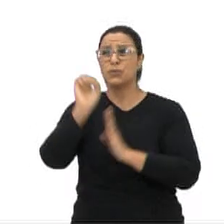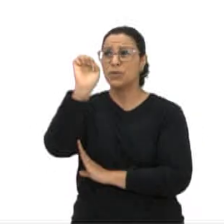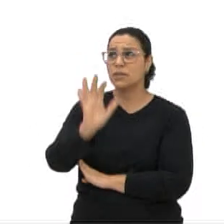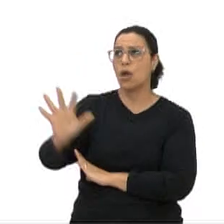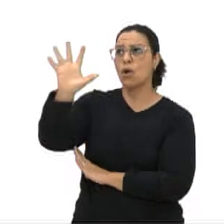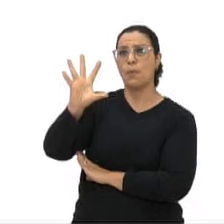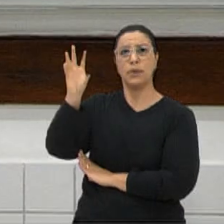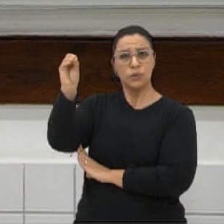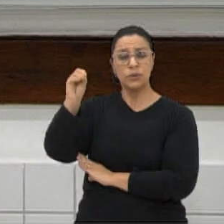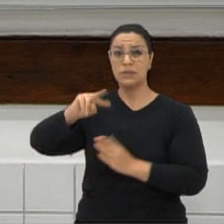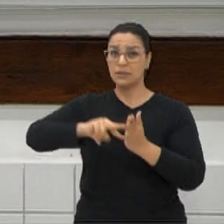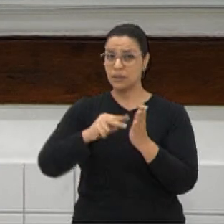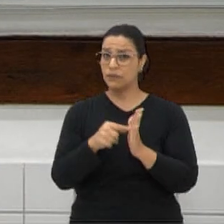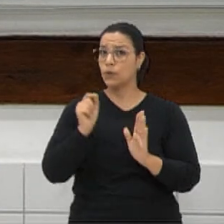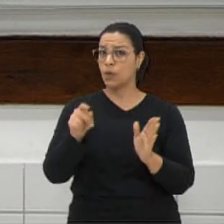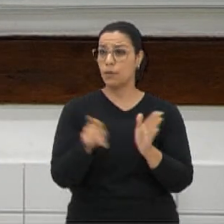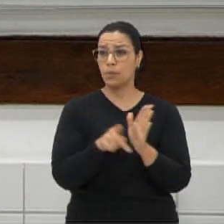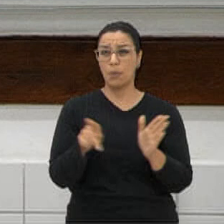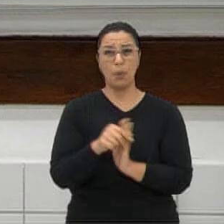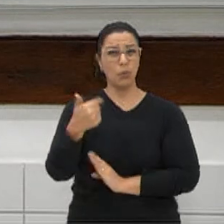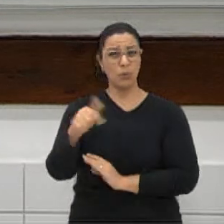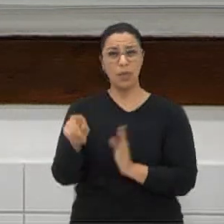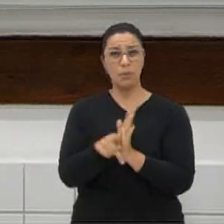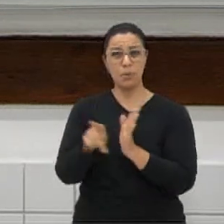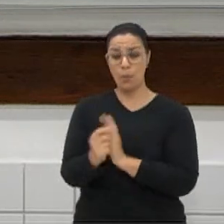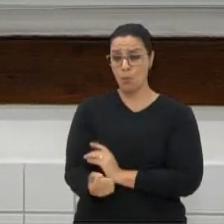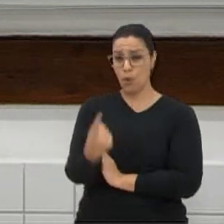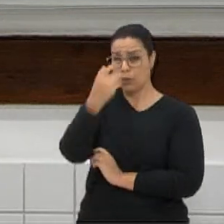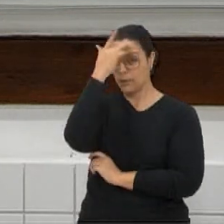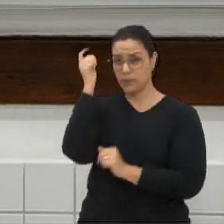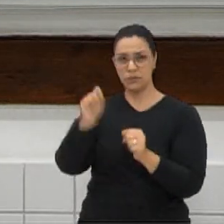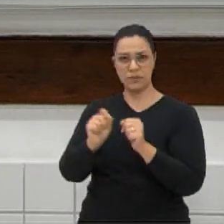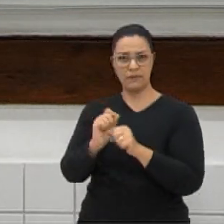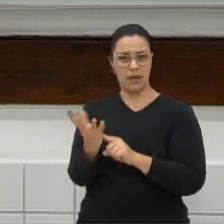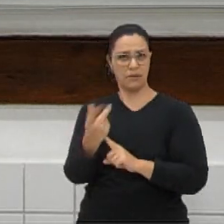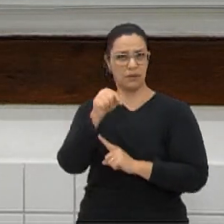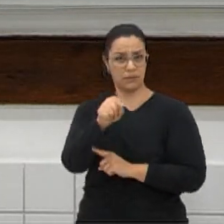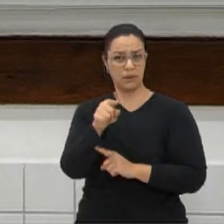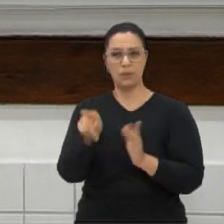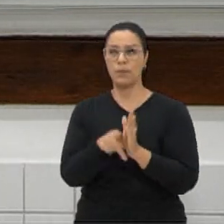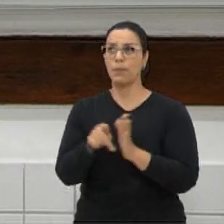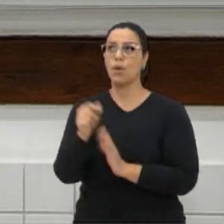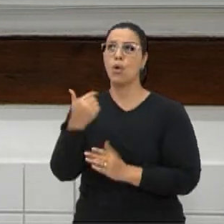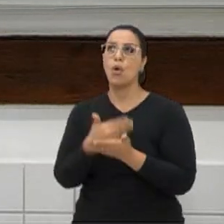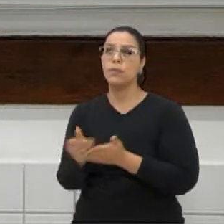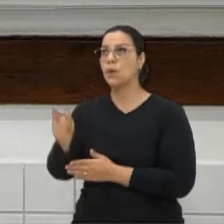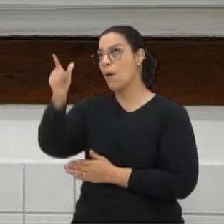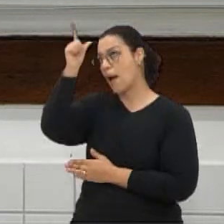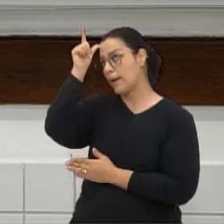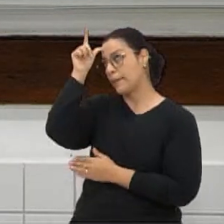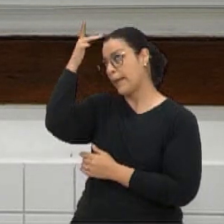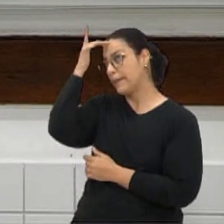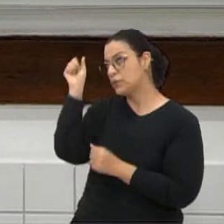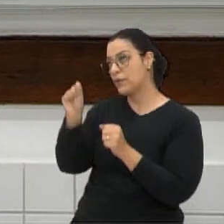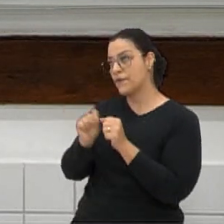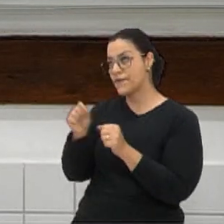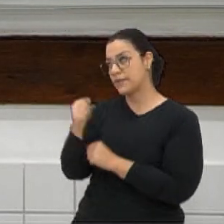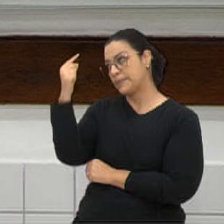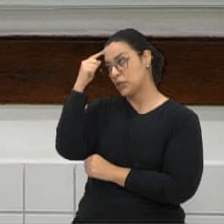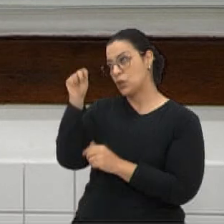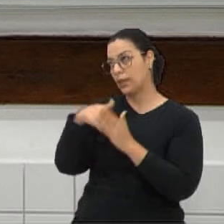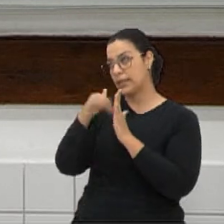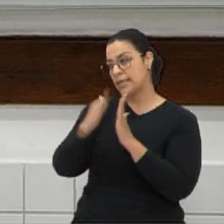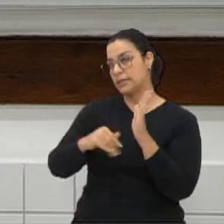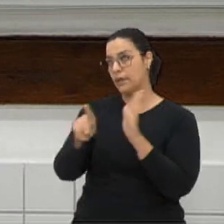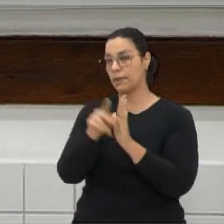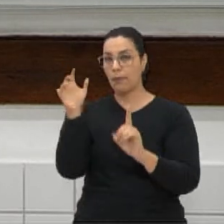Europa. Isso quer dizer o quê, gente? É que não há um artista único. Apareceu lá na Alemanha um determinado artista que pensou nessa